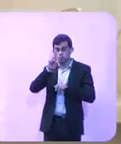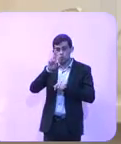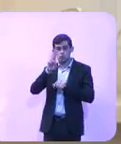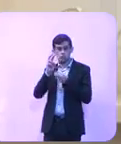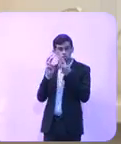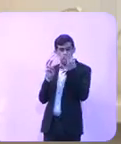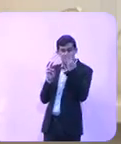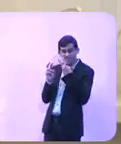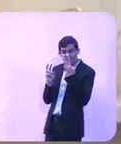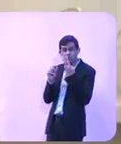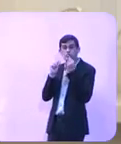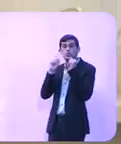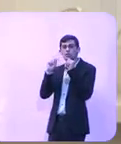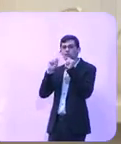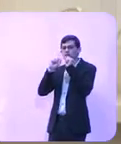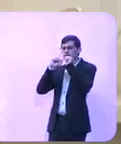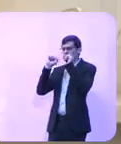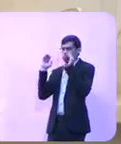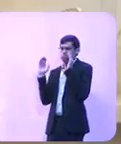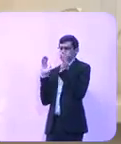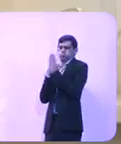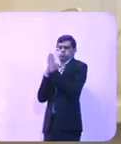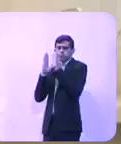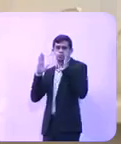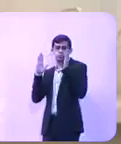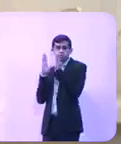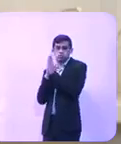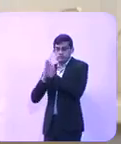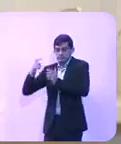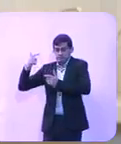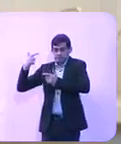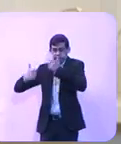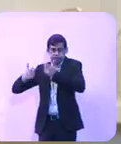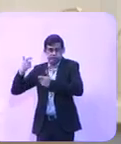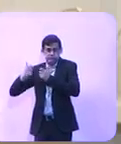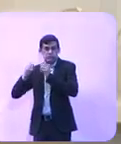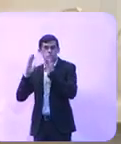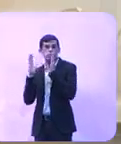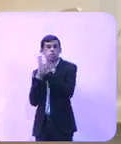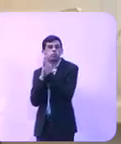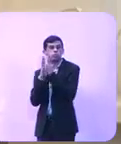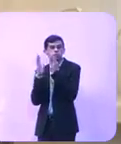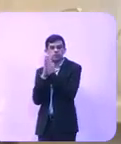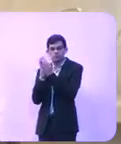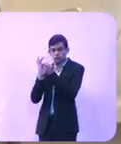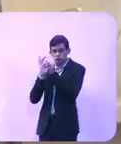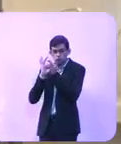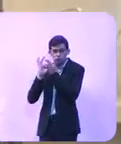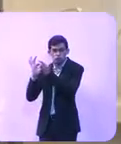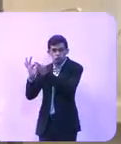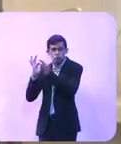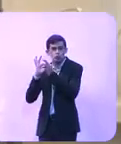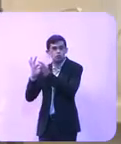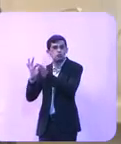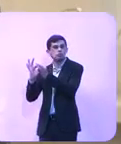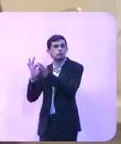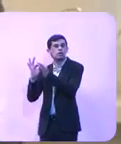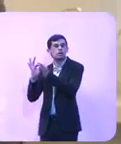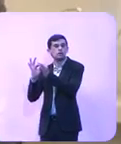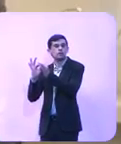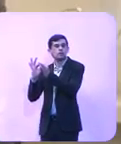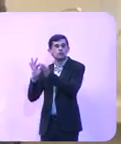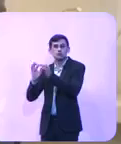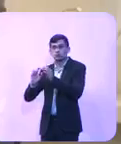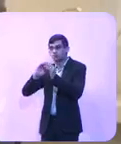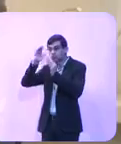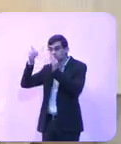daquela bênção, daquela oração de guerra, tá? Participantes, cooperadores da